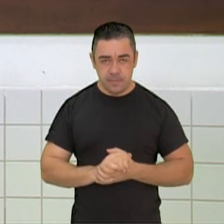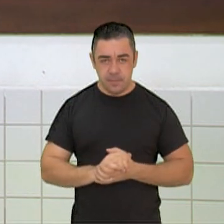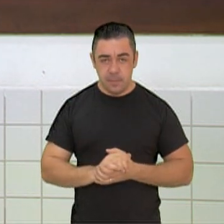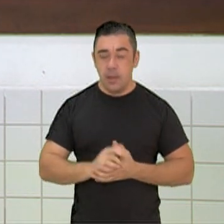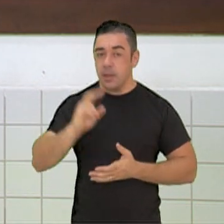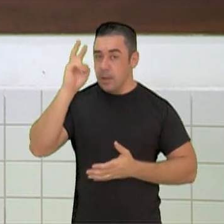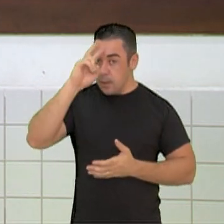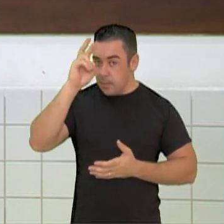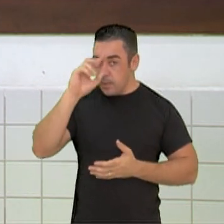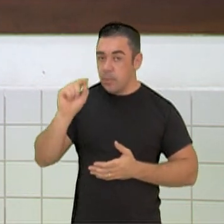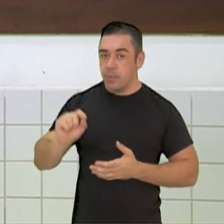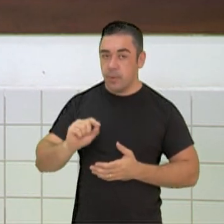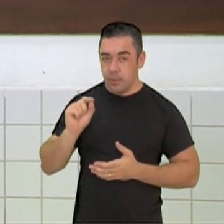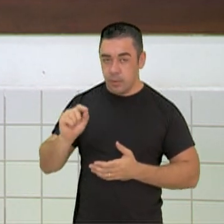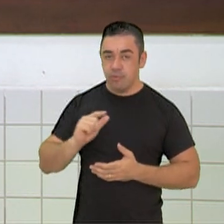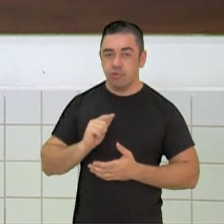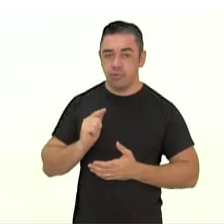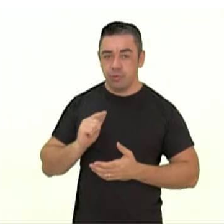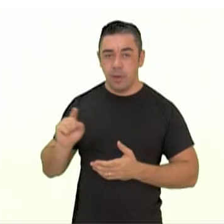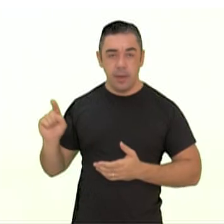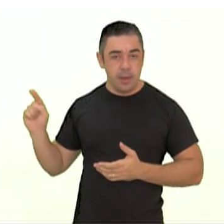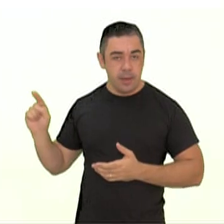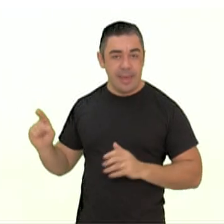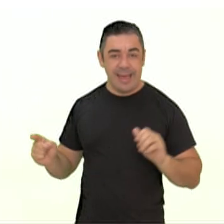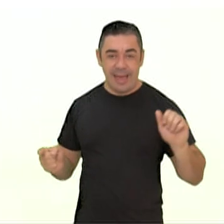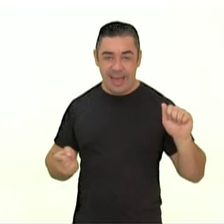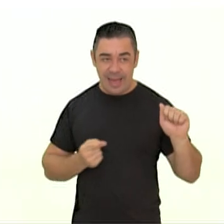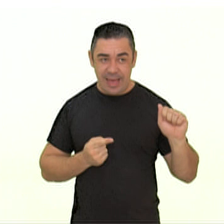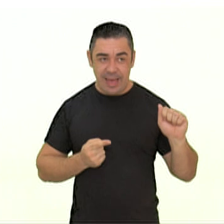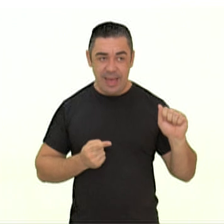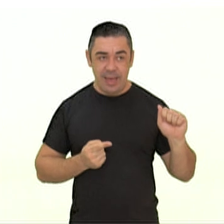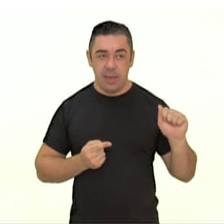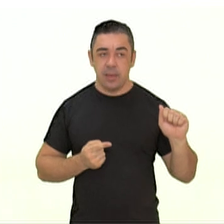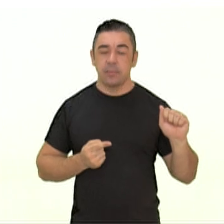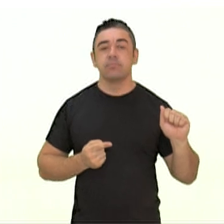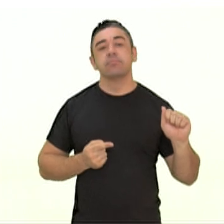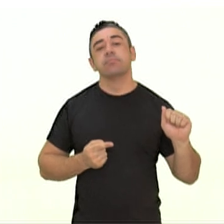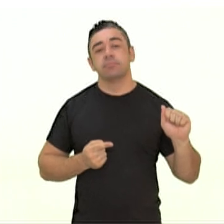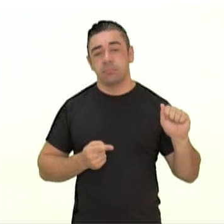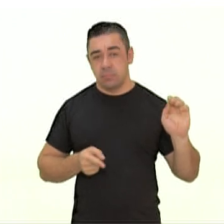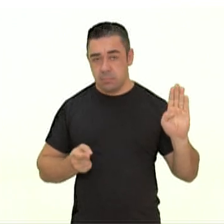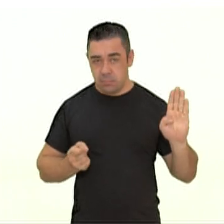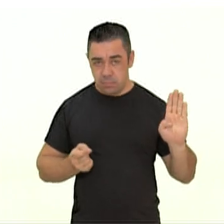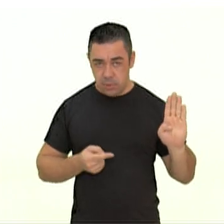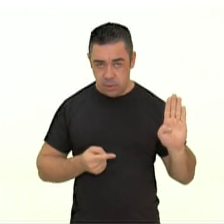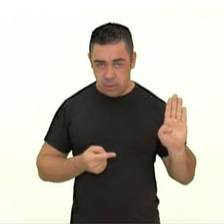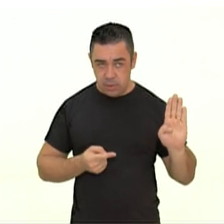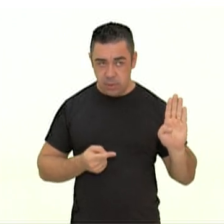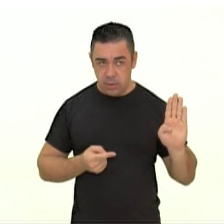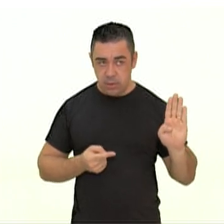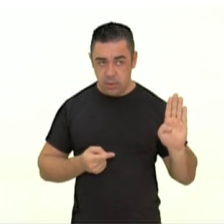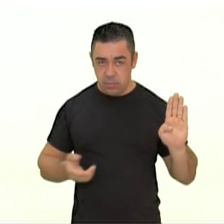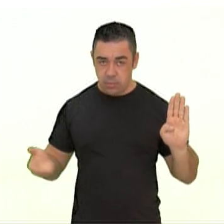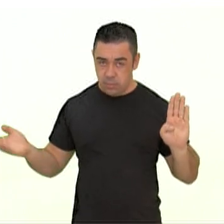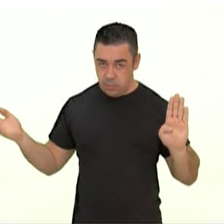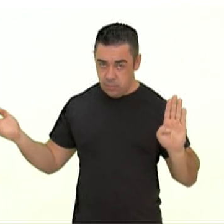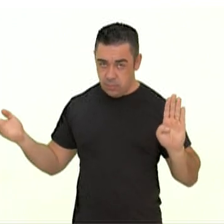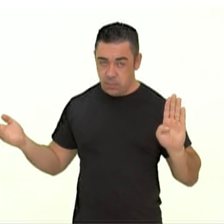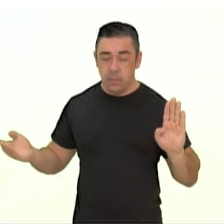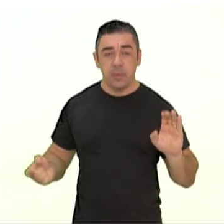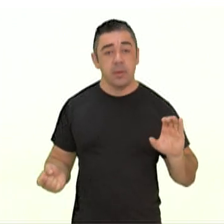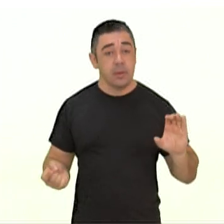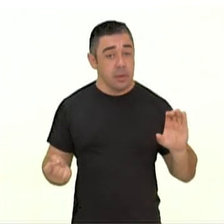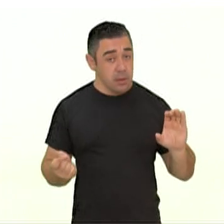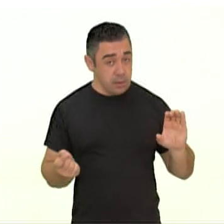para lembrarmos, tínhamos a alternativa A, consecutiva, a alternativa B,